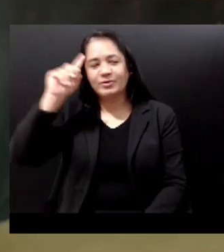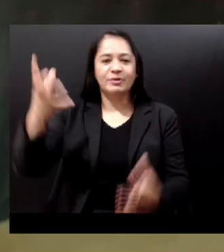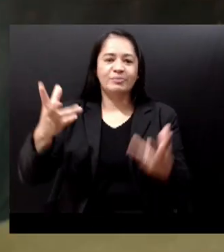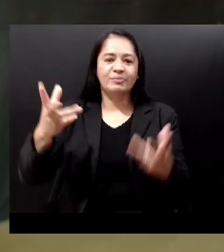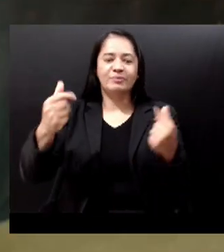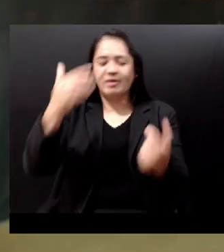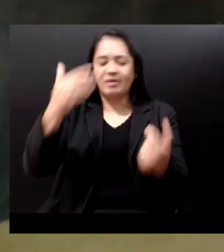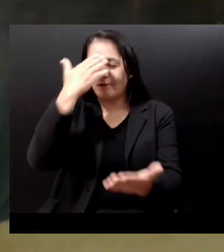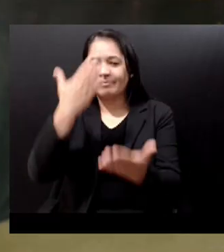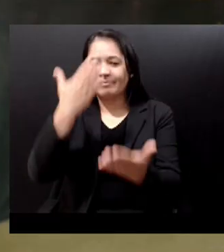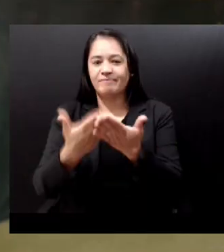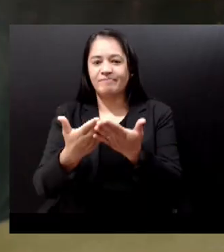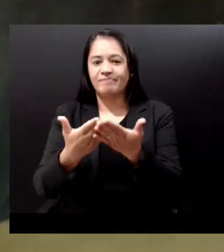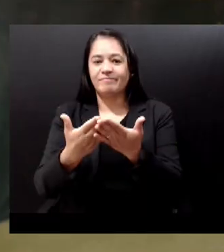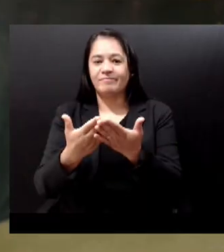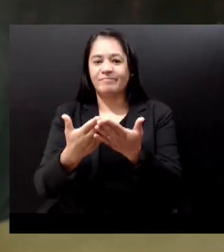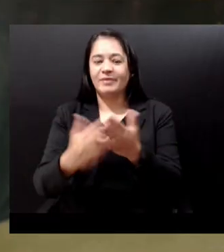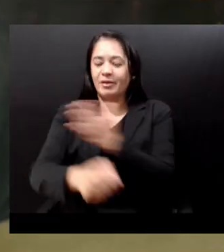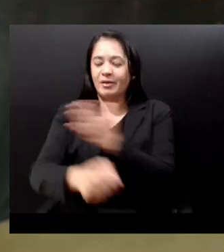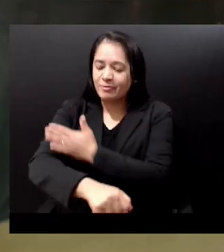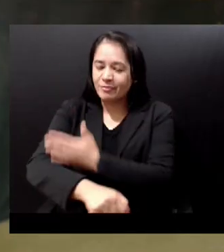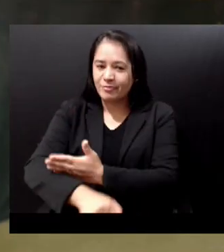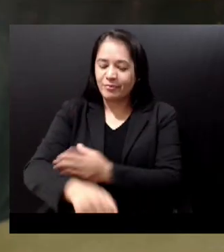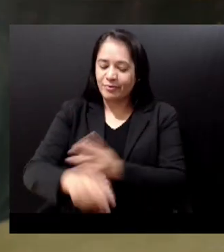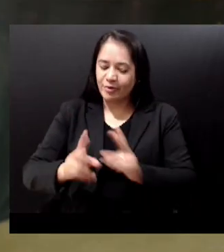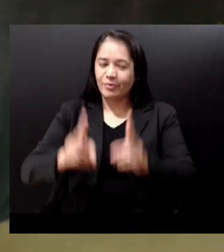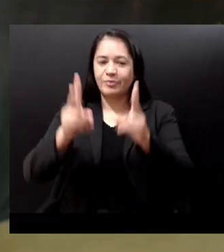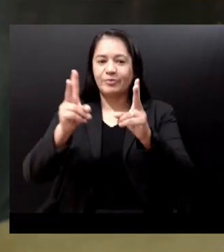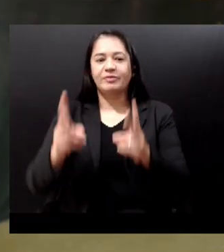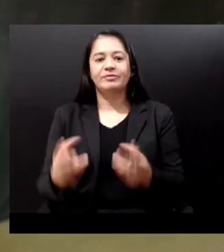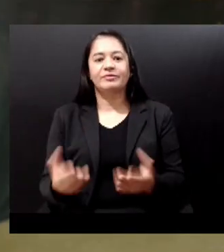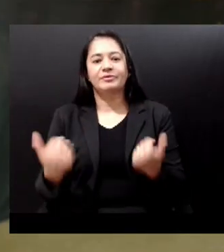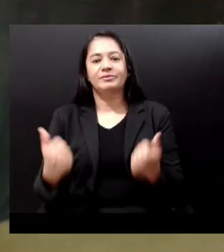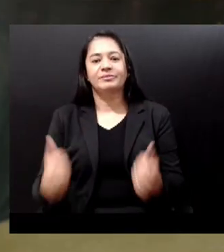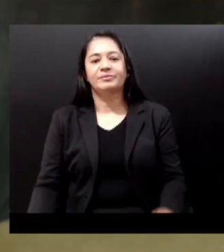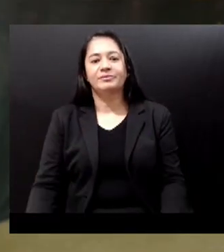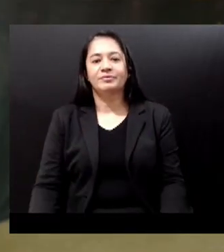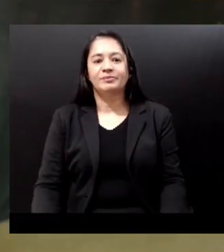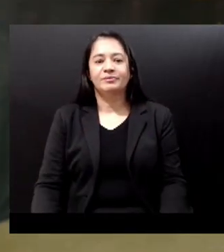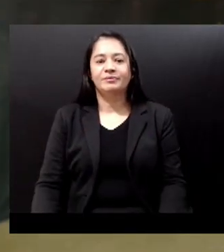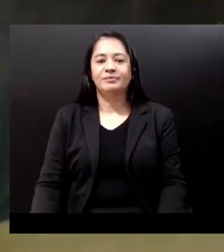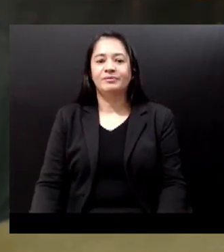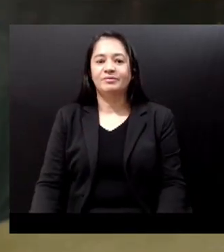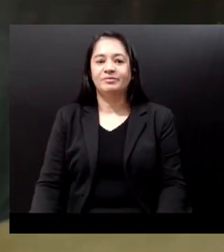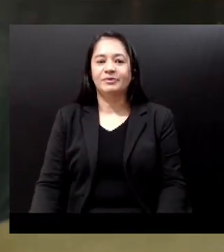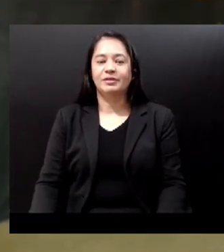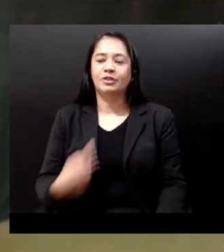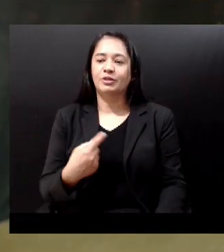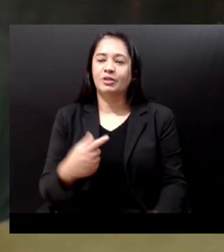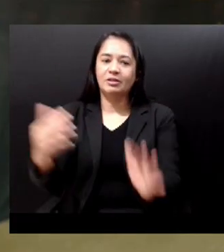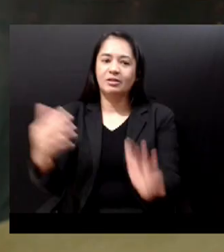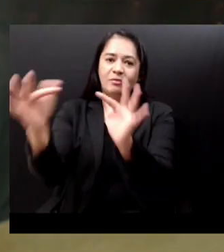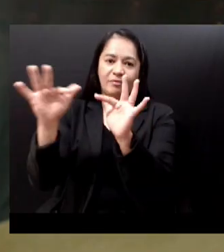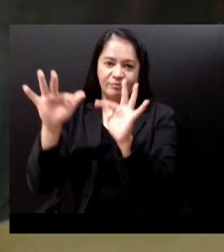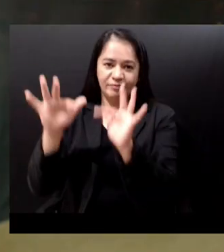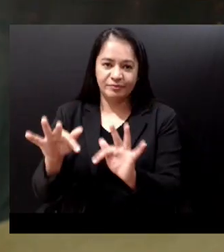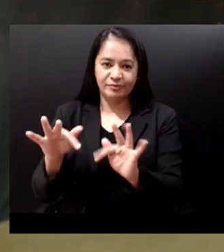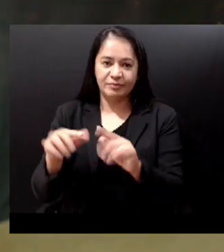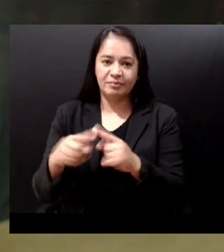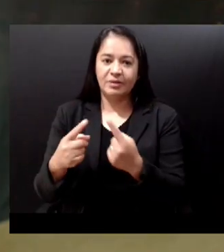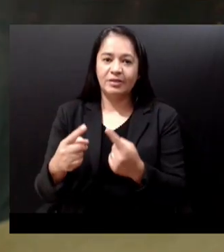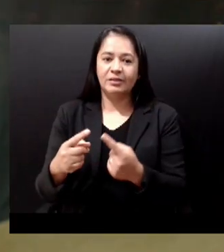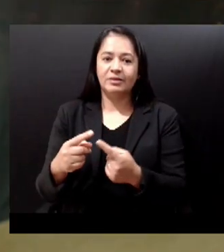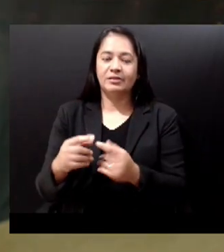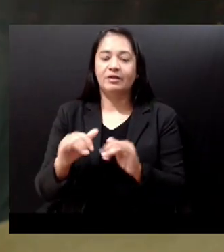pega a disciplina e segue, gente. Vamos lá, vamos seguir. Ó, a gente vai encerrar o programa, mas eu quero lembrar que daqui a pouquinho a